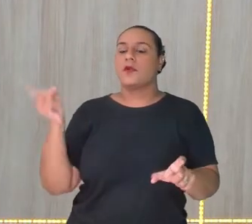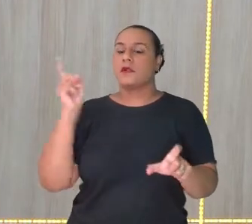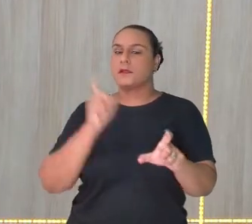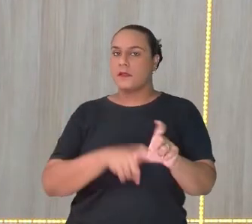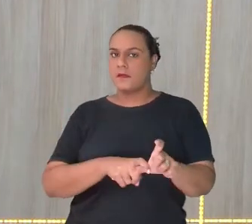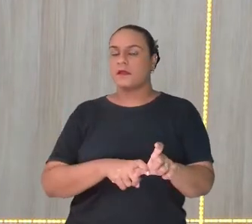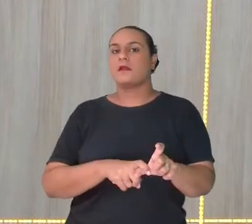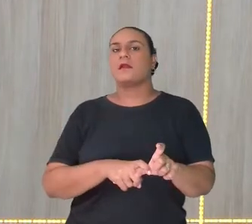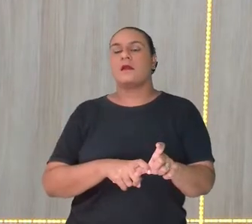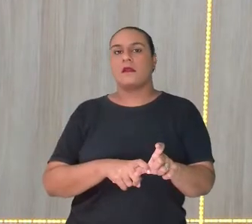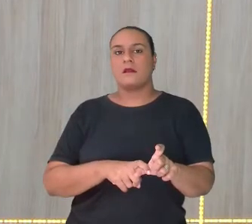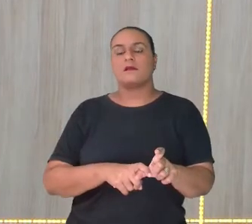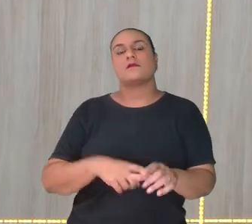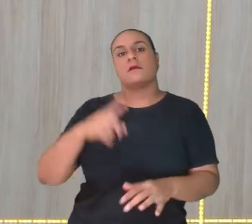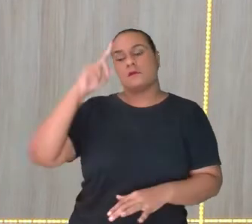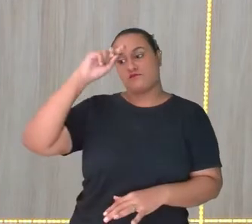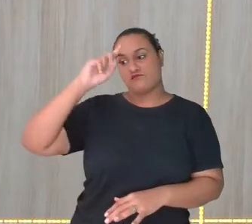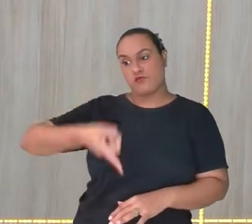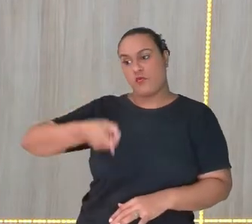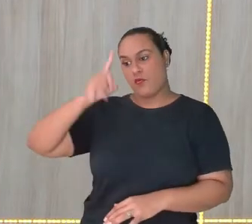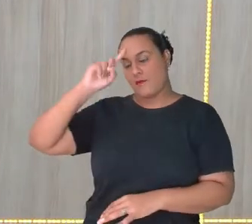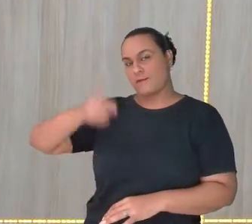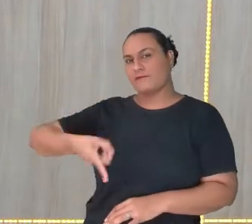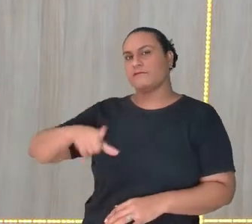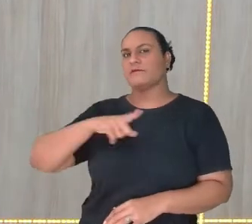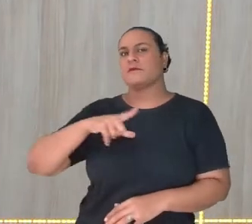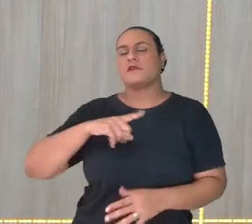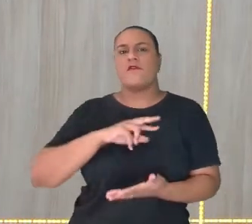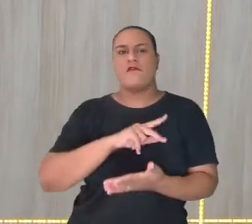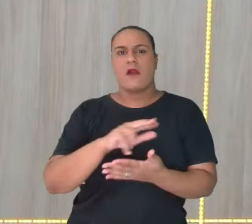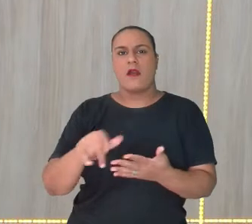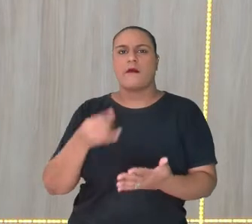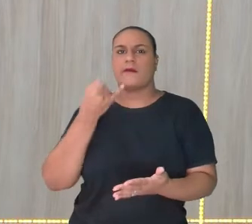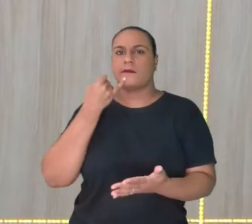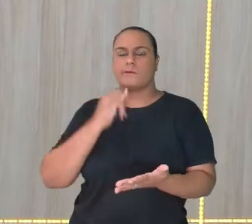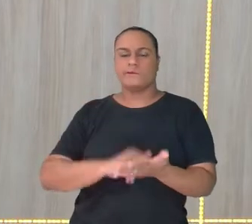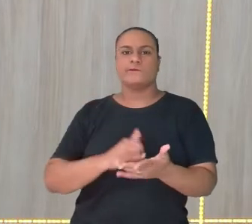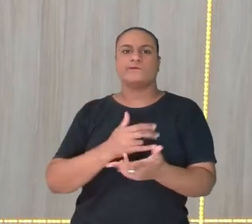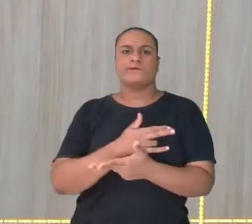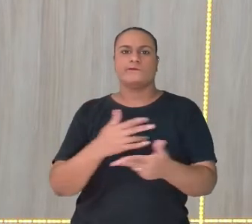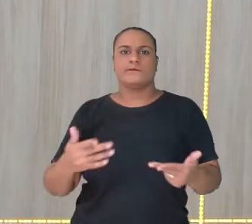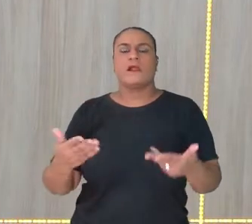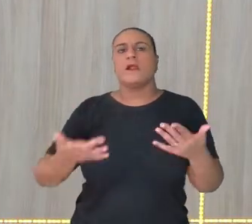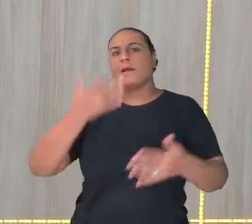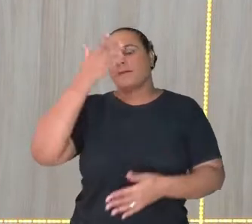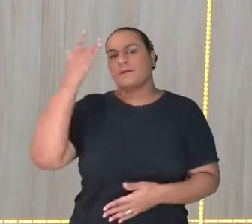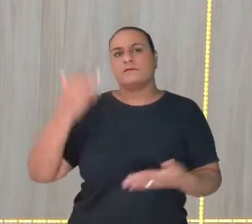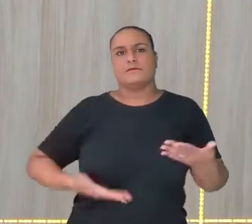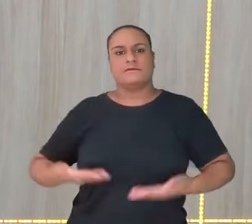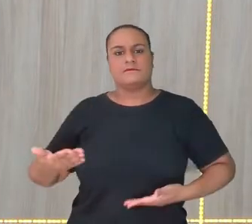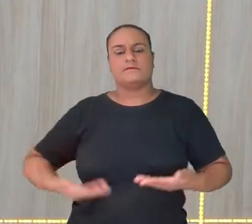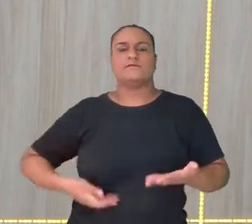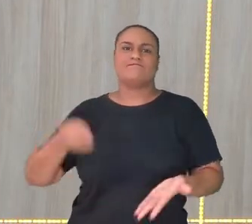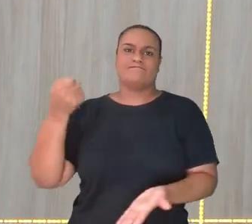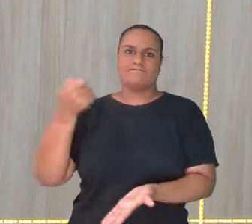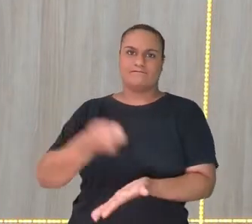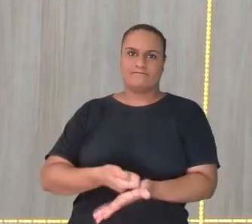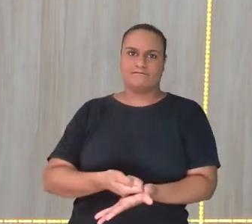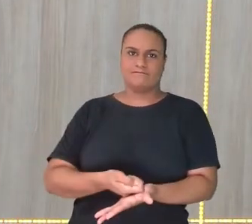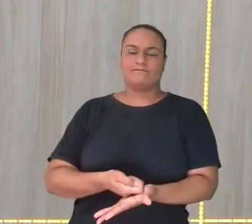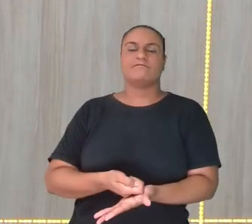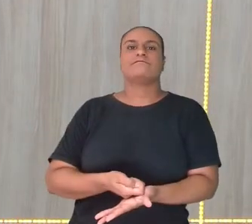a dependência dos senhores. E existiam vários tributos, né, que esses servos eles pagavam, né?